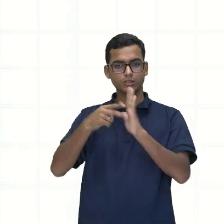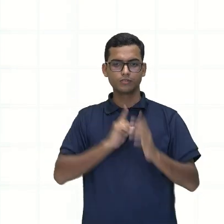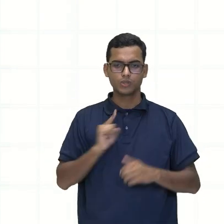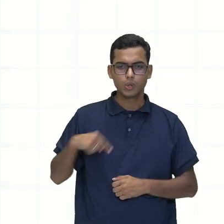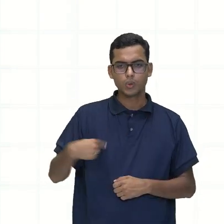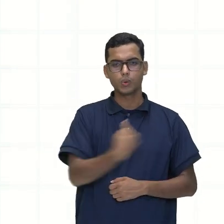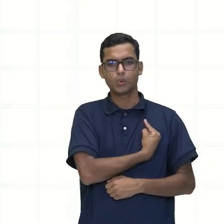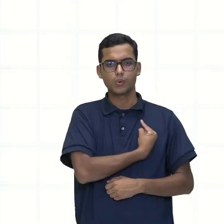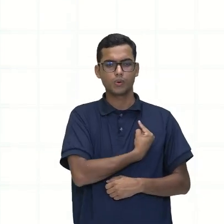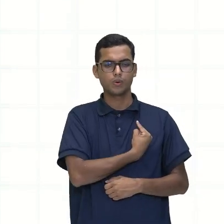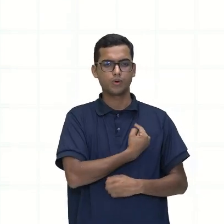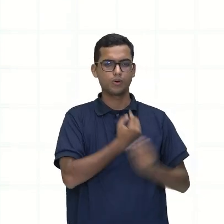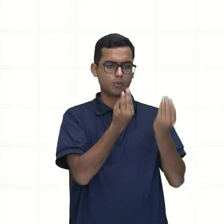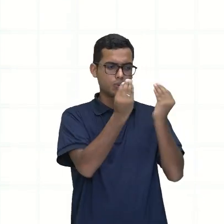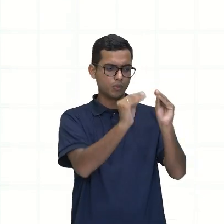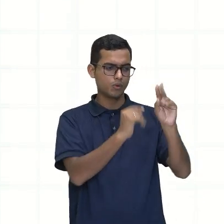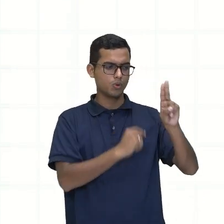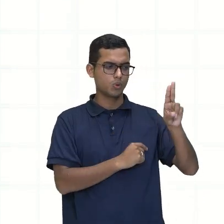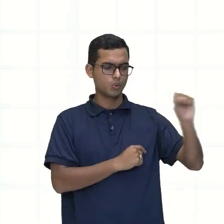escreve as,